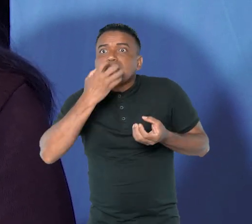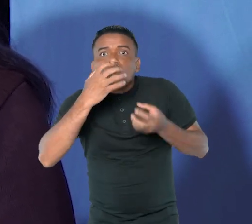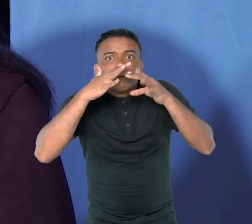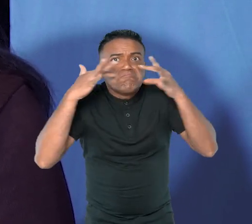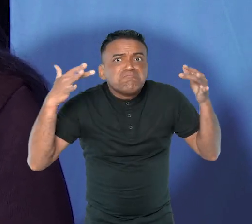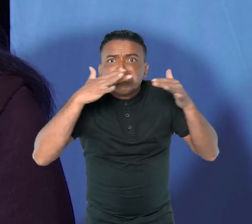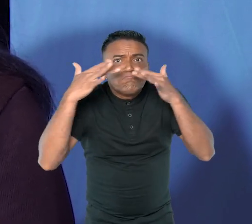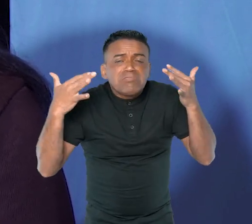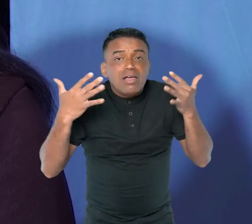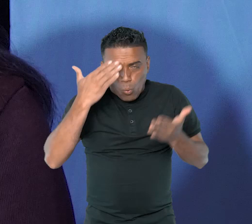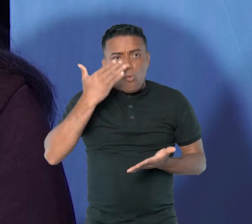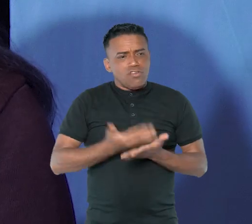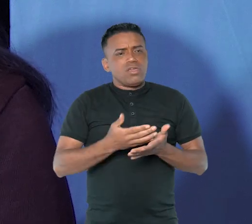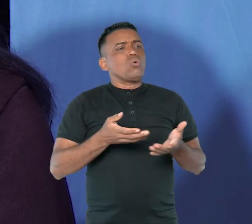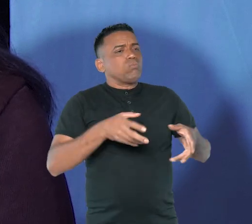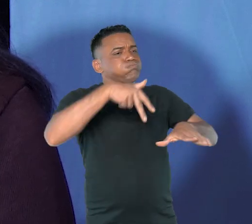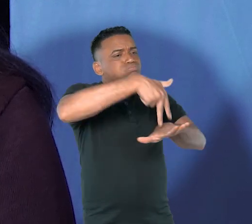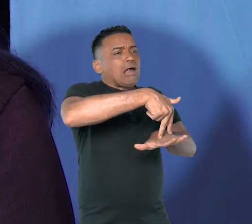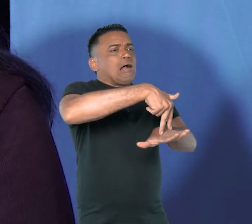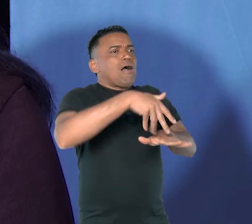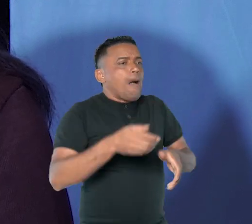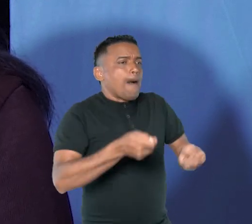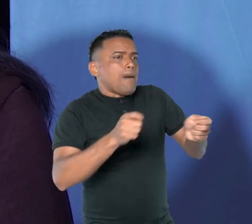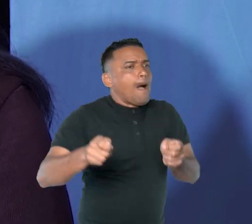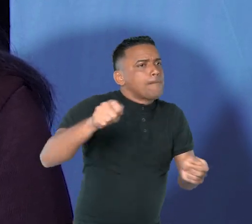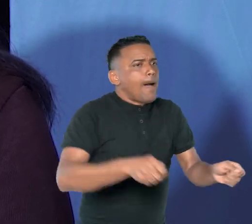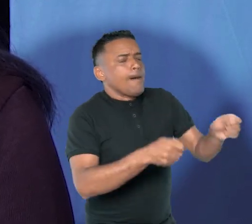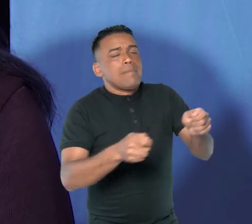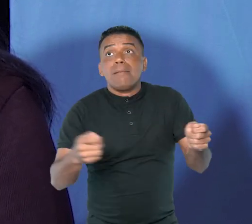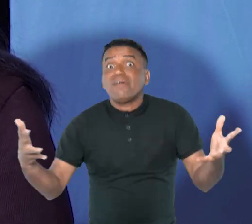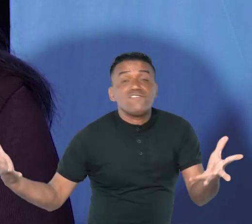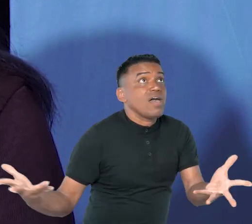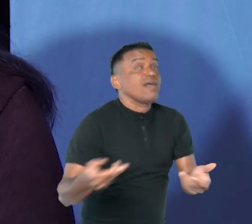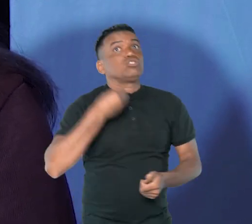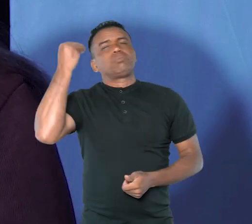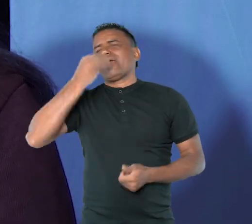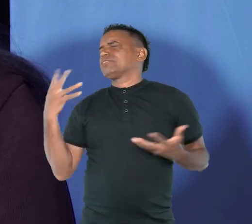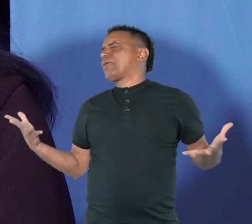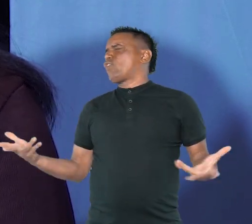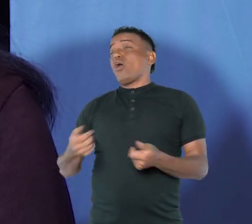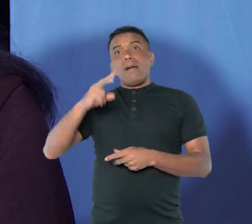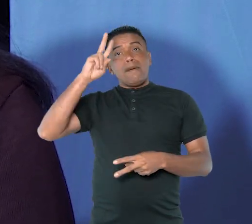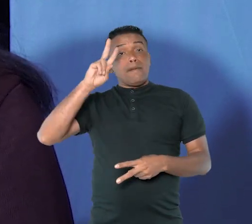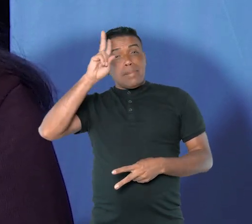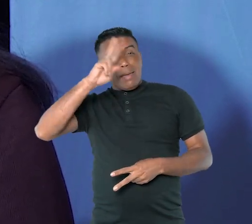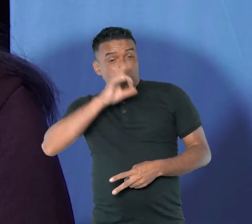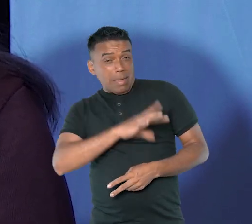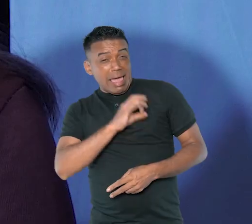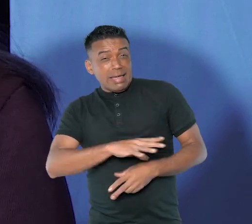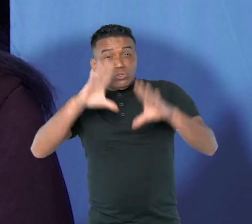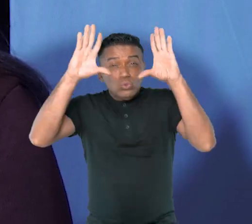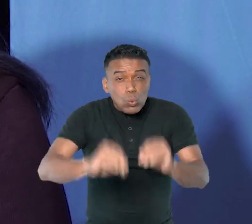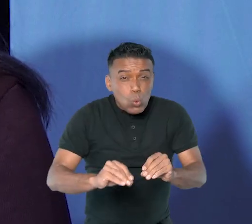isso. Confio e me deixo levar, certa de que estou prestes a viver algo absolutamente fantástico. Me lembro do medo do escuro que me